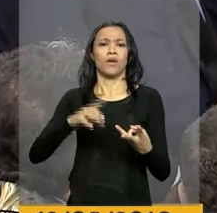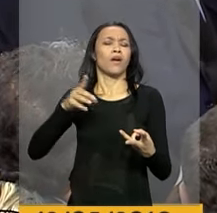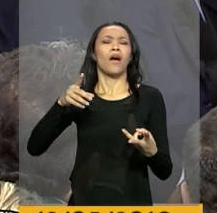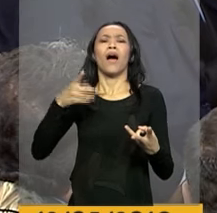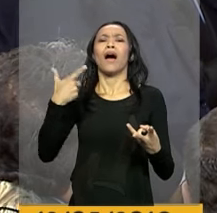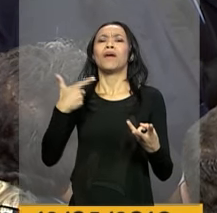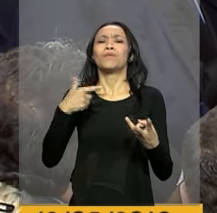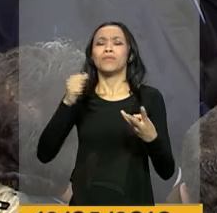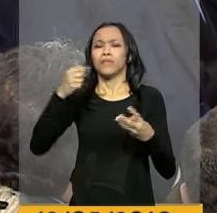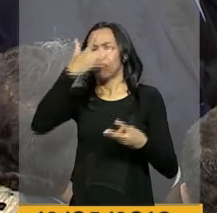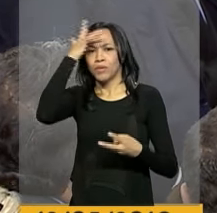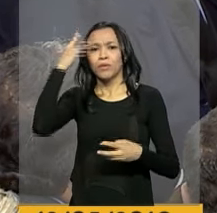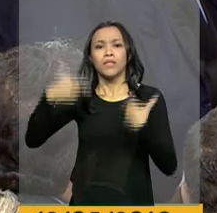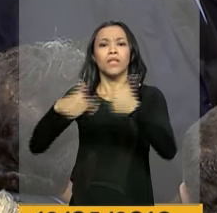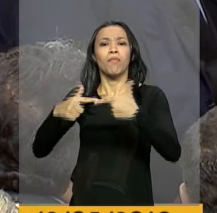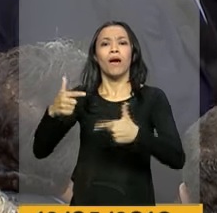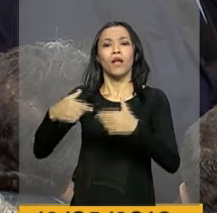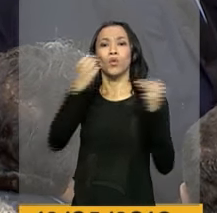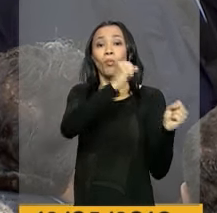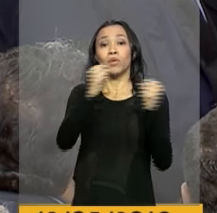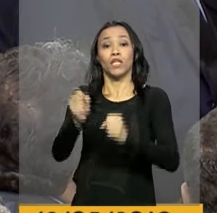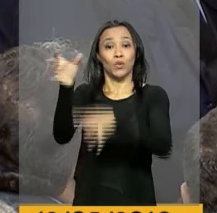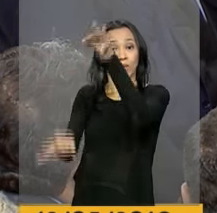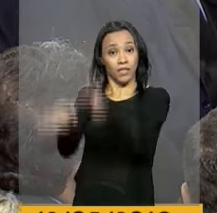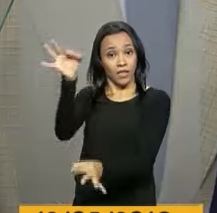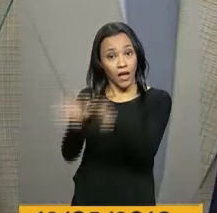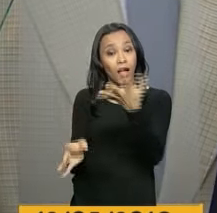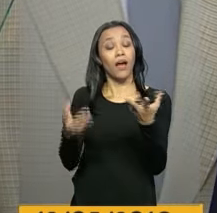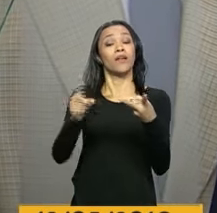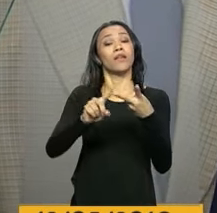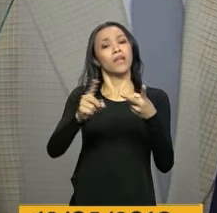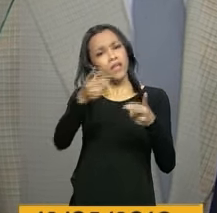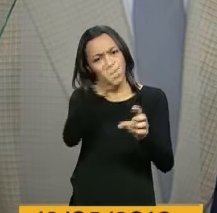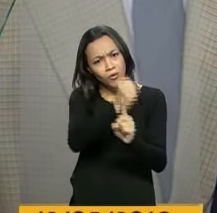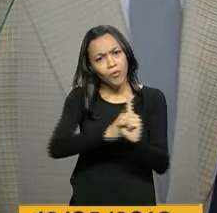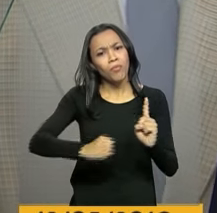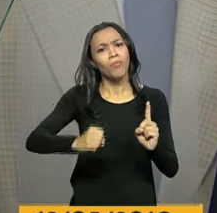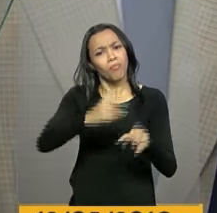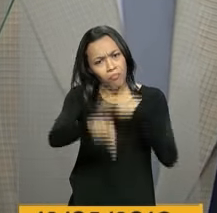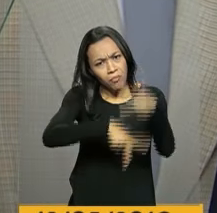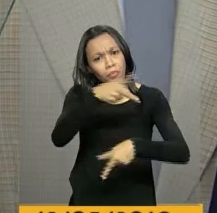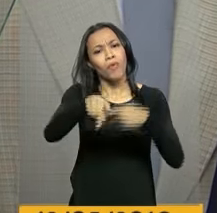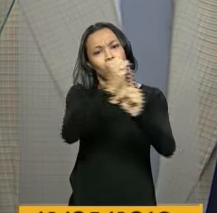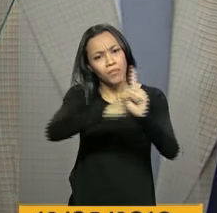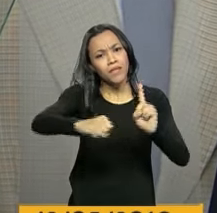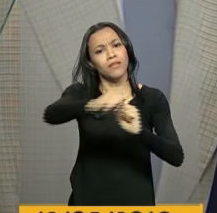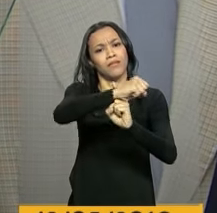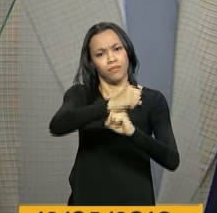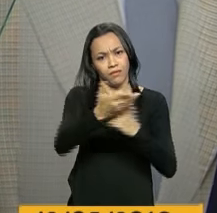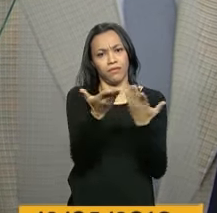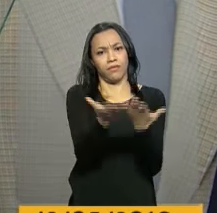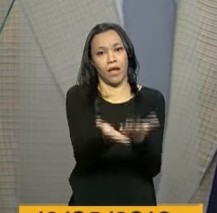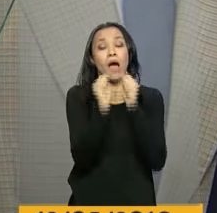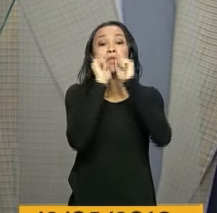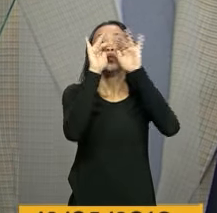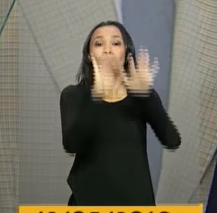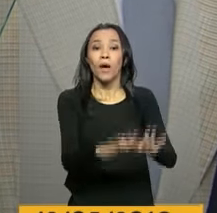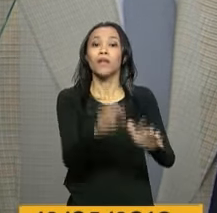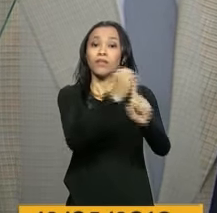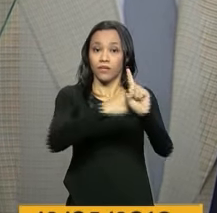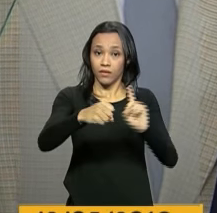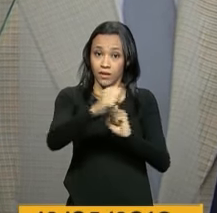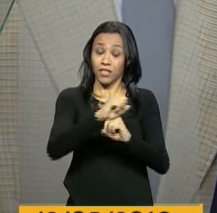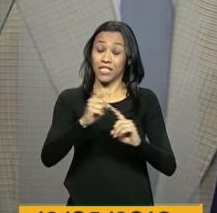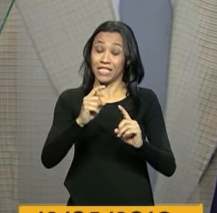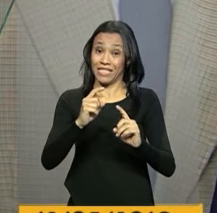do Poder Judiciário e ao povo brasileiro, para estarmos sempre à altura dos grandes desafios